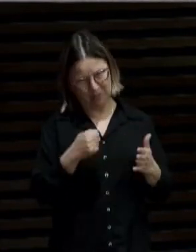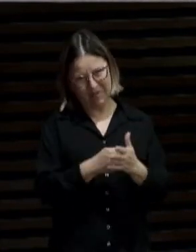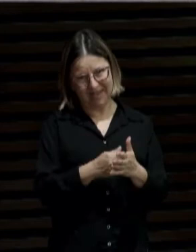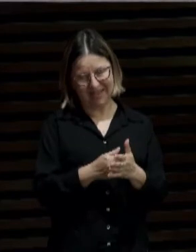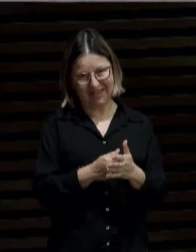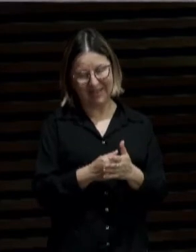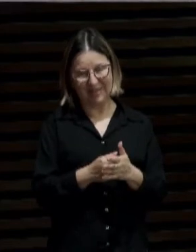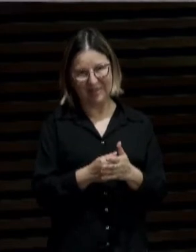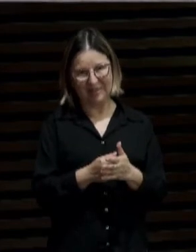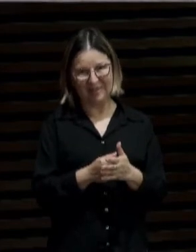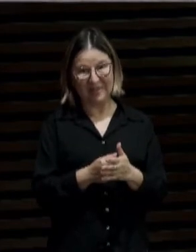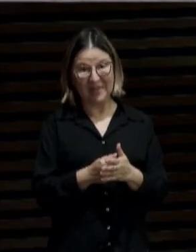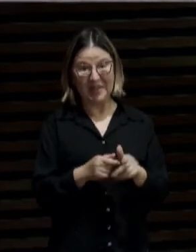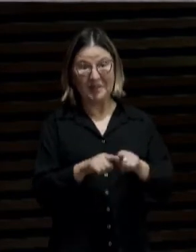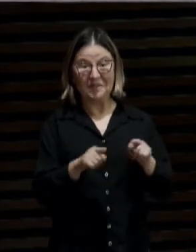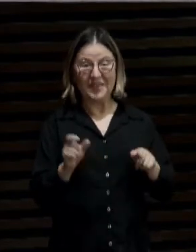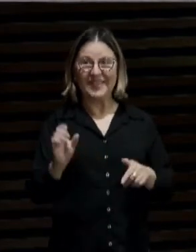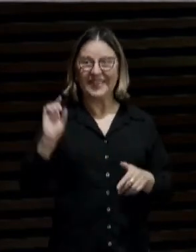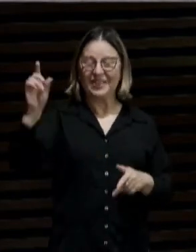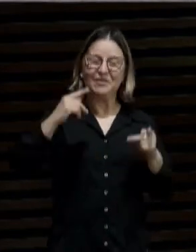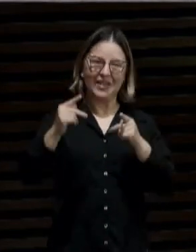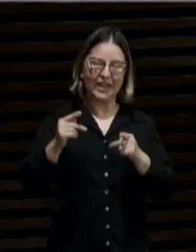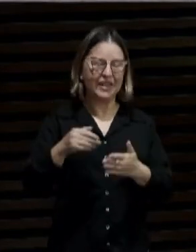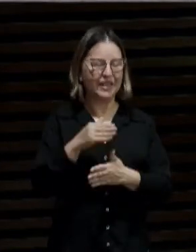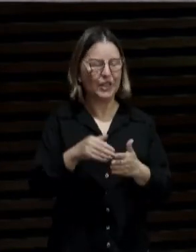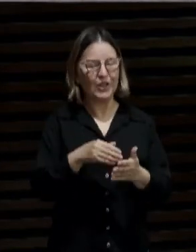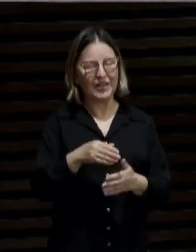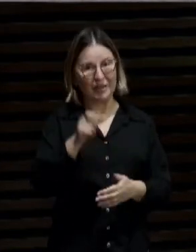pecou tem que morrer. Ponto. Não tem discussão.